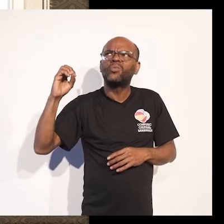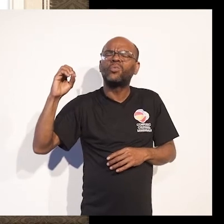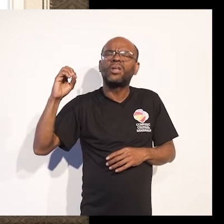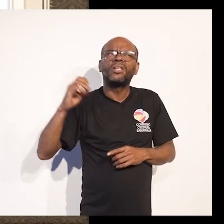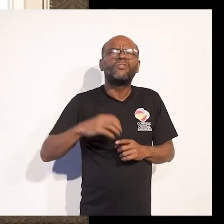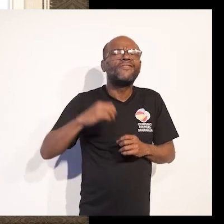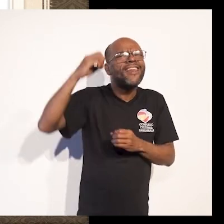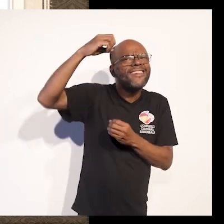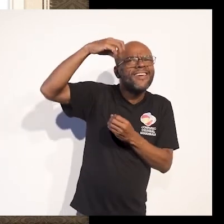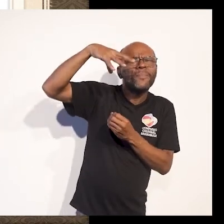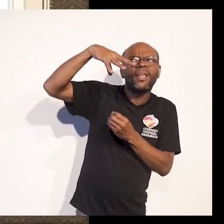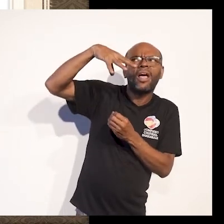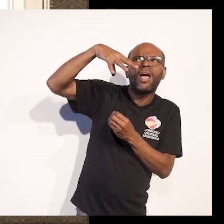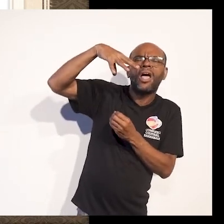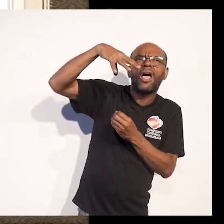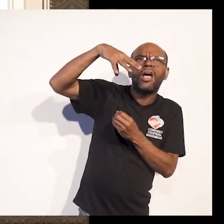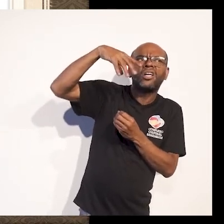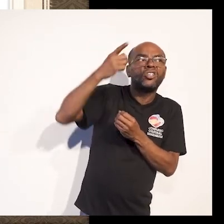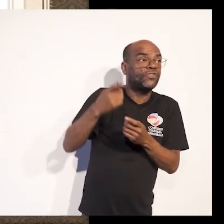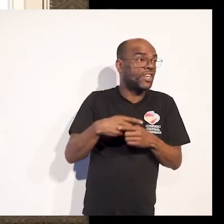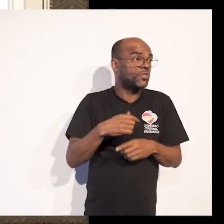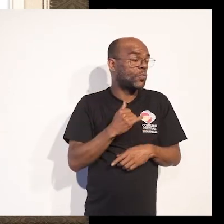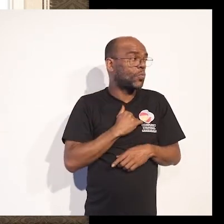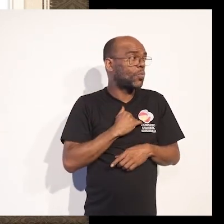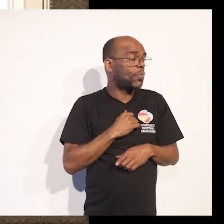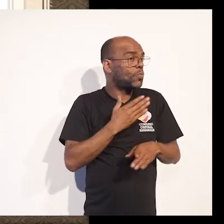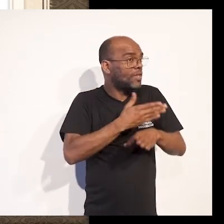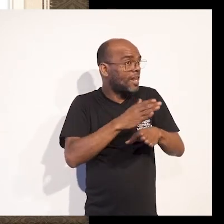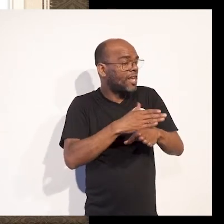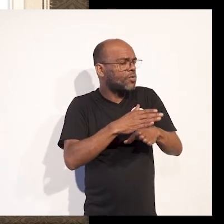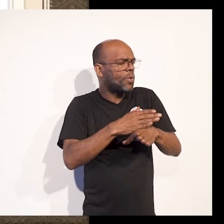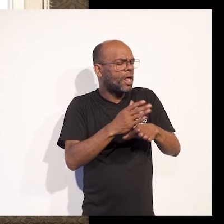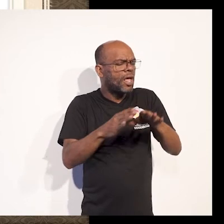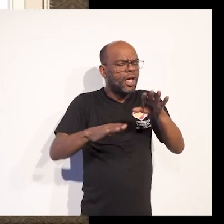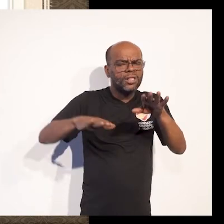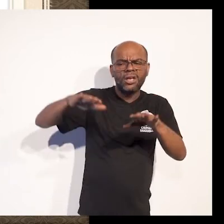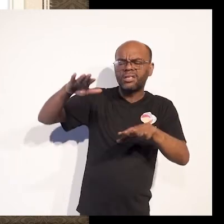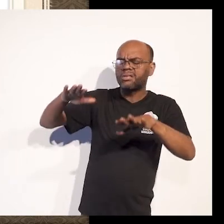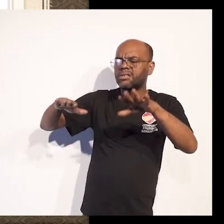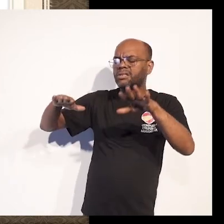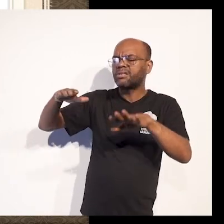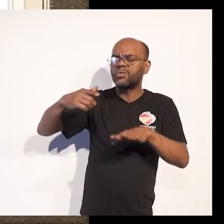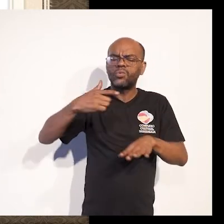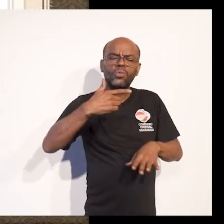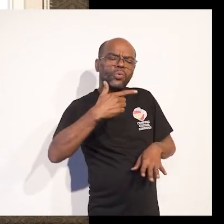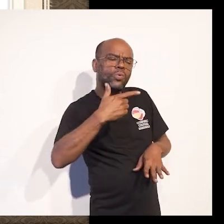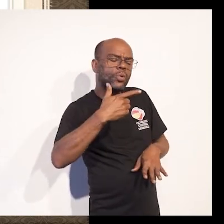tungstênio, que foi essa que a gente fez no nosso exercício, acabou de fazer. Ela flutua ali entre 2500